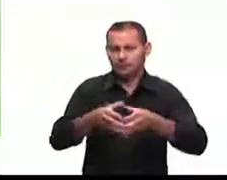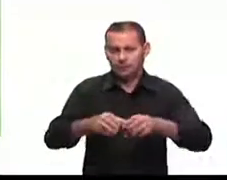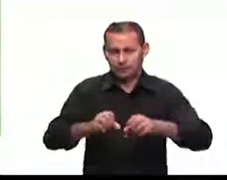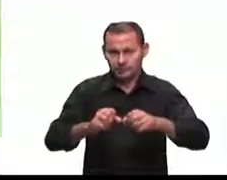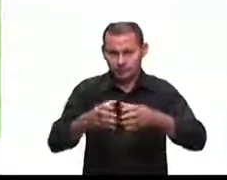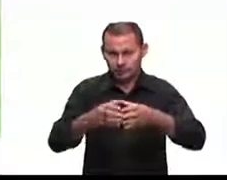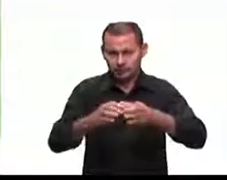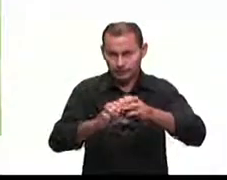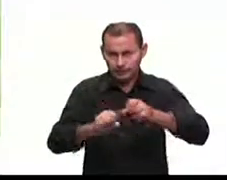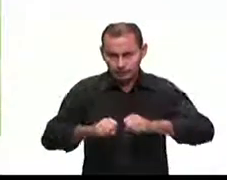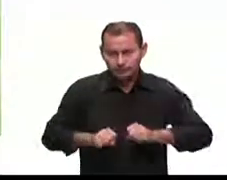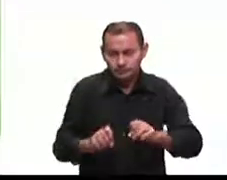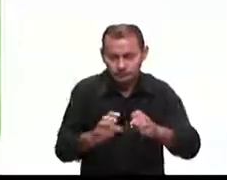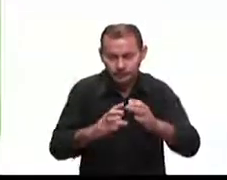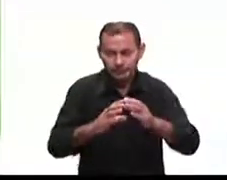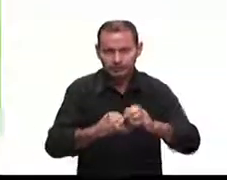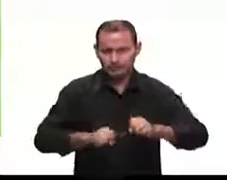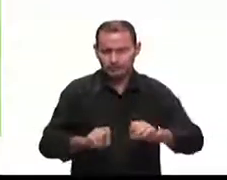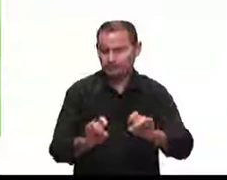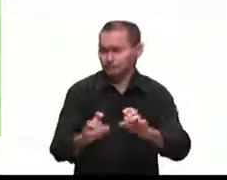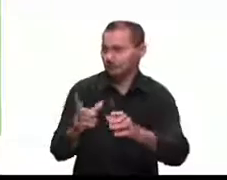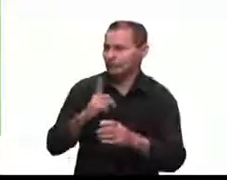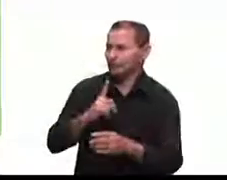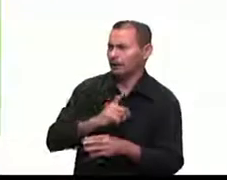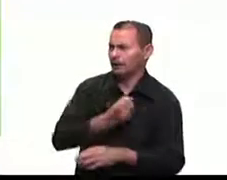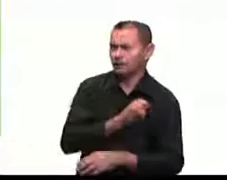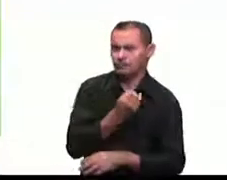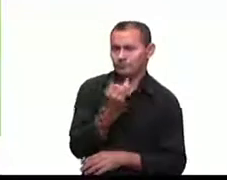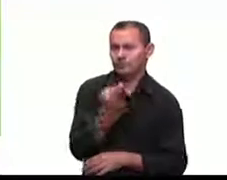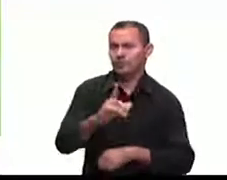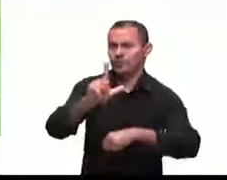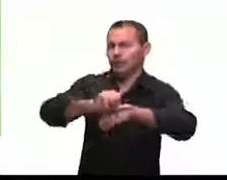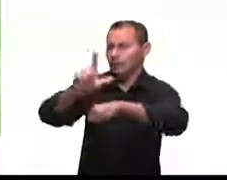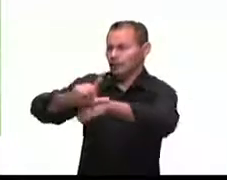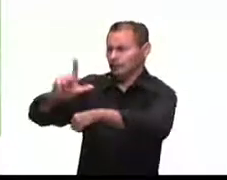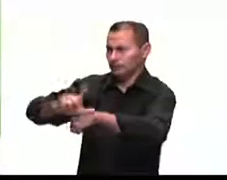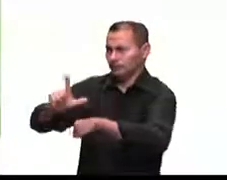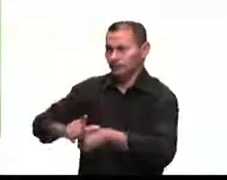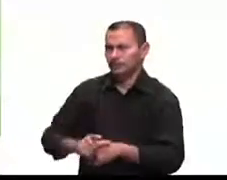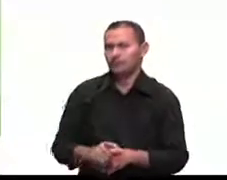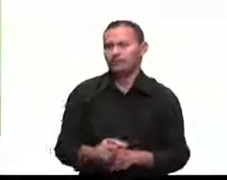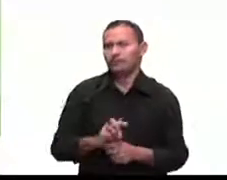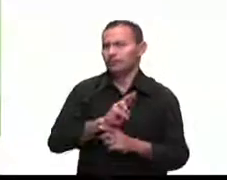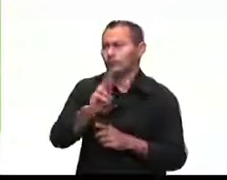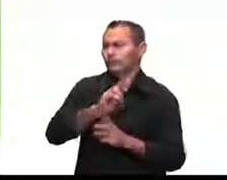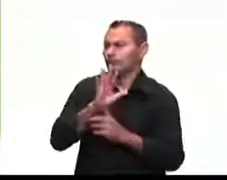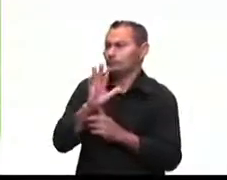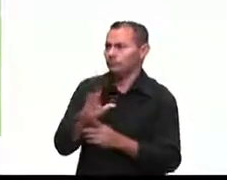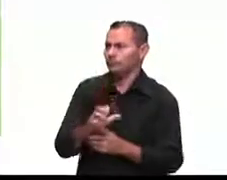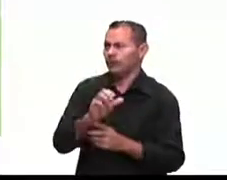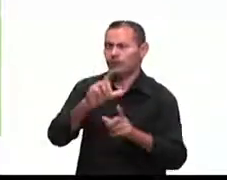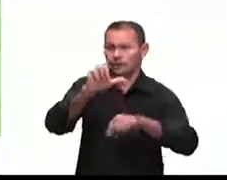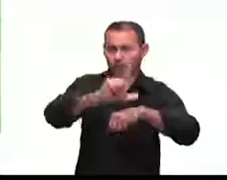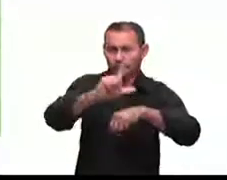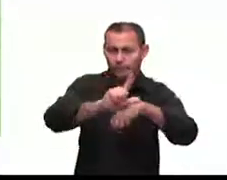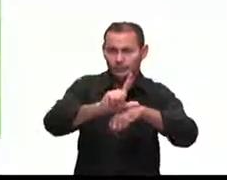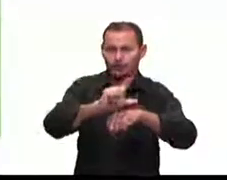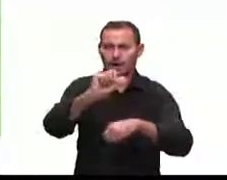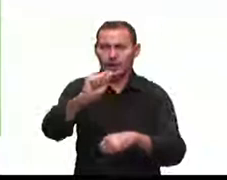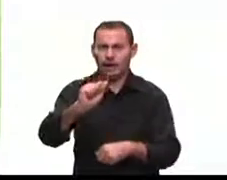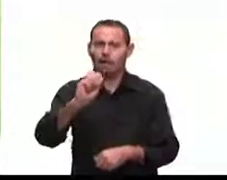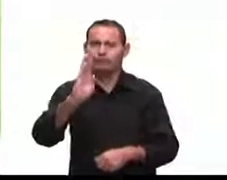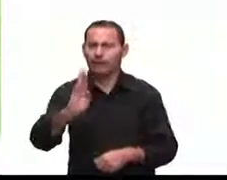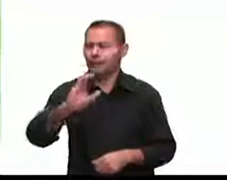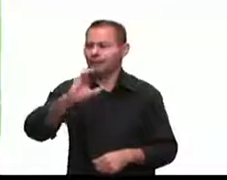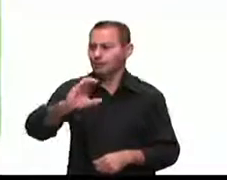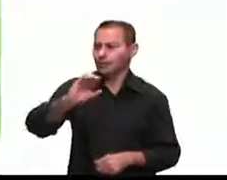supermercados, possivelmente, né, então, tem várias lojas, denominei aqui A, B, C,